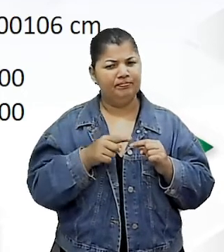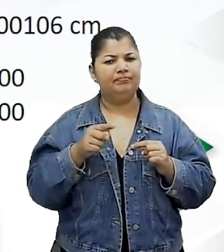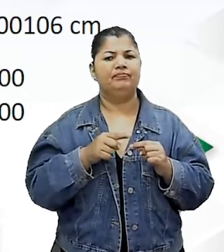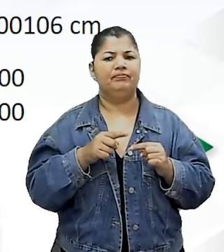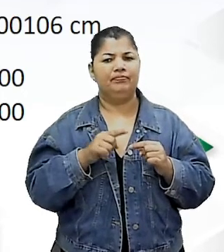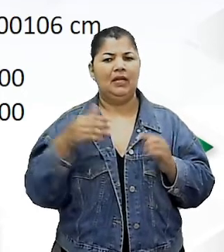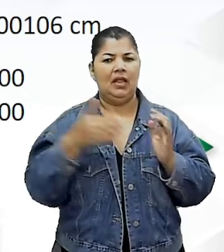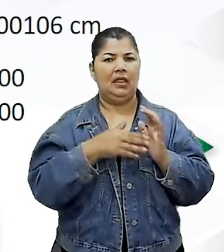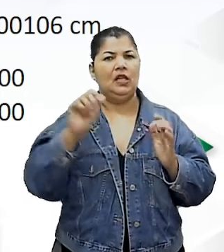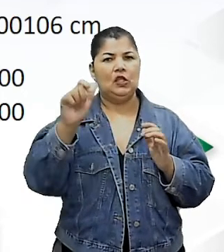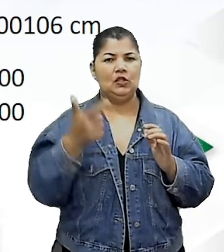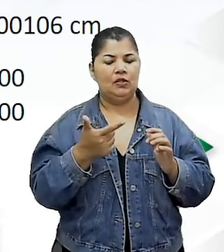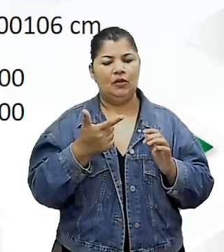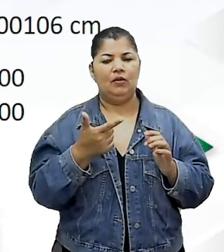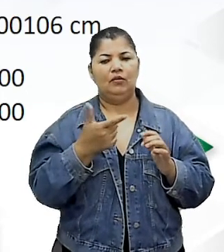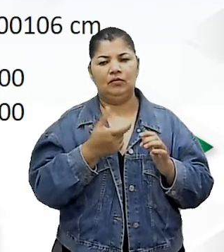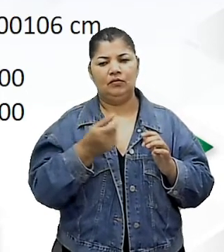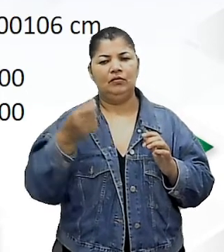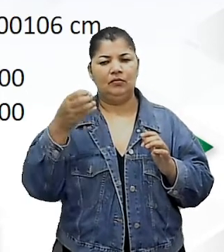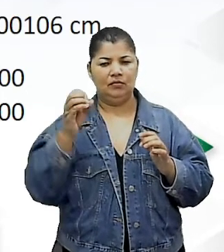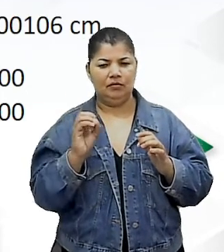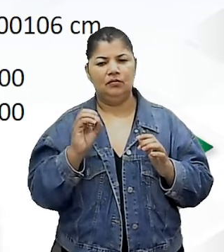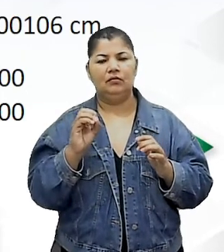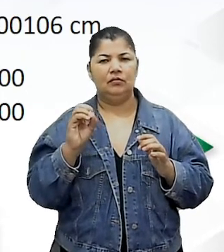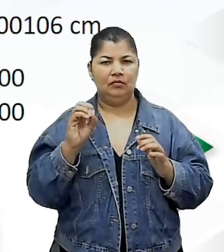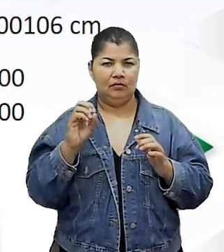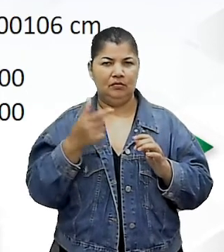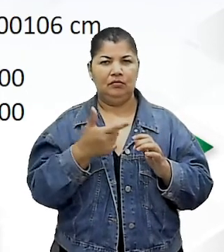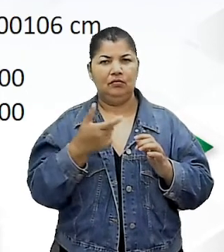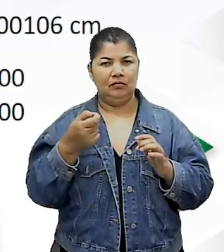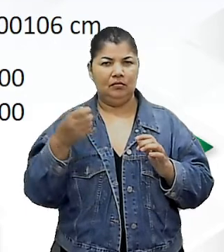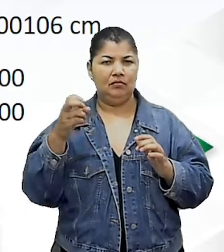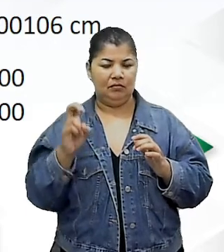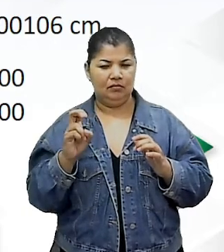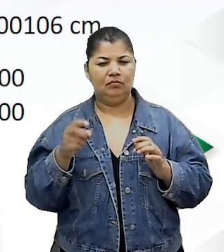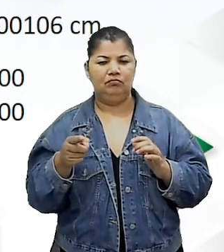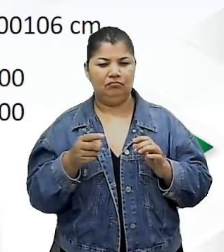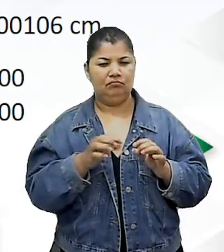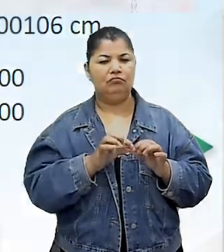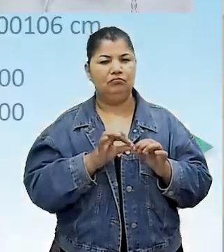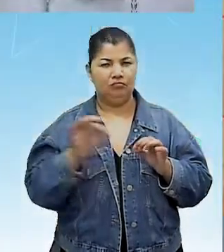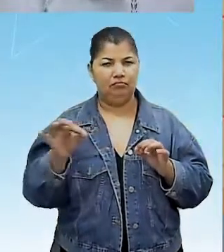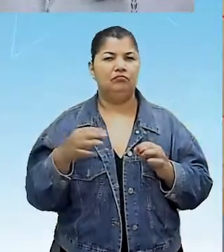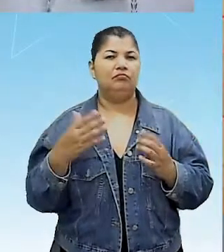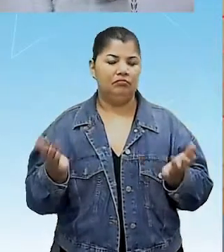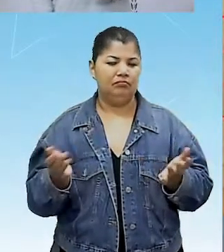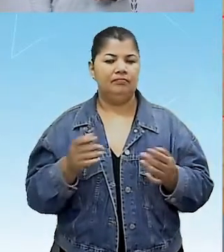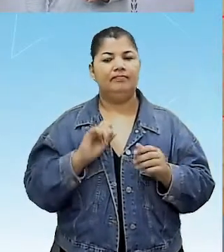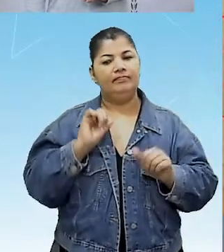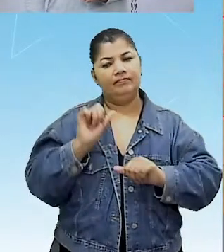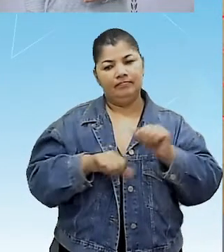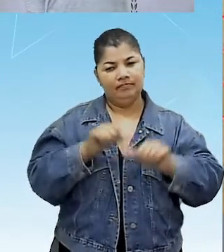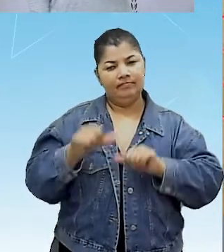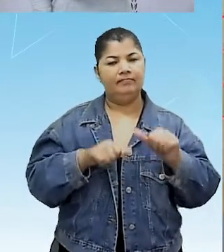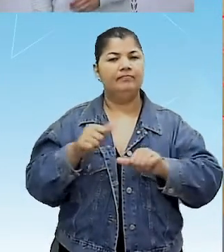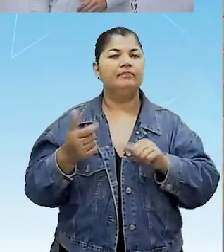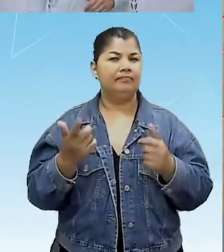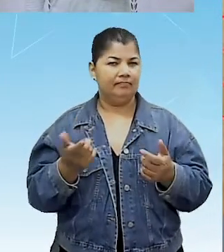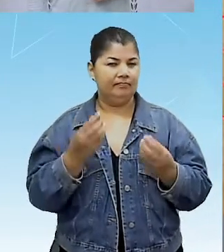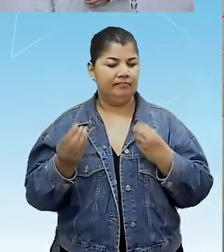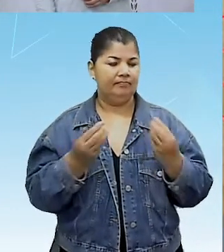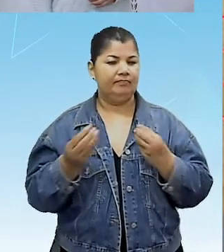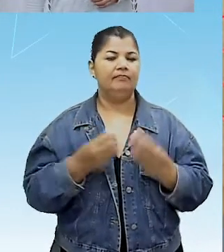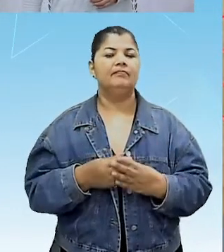até o Sol é esse número exorbitante que você está vendo aí em quilômetros, tá bom? Então vamos transformar esses números em notação? Vem comigo.